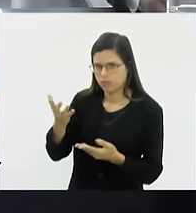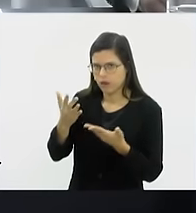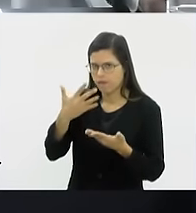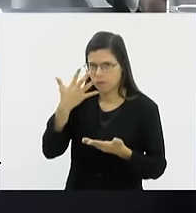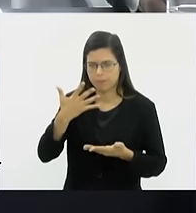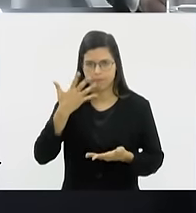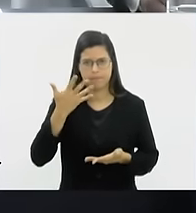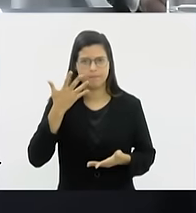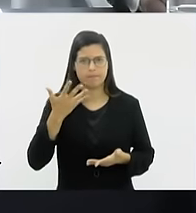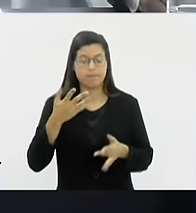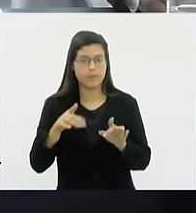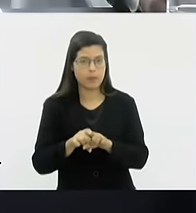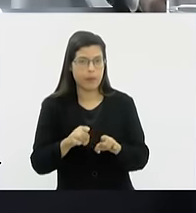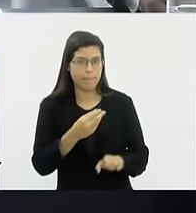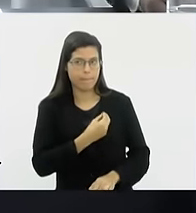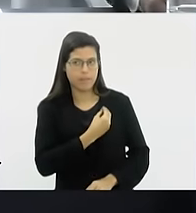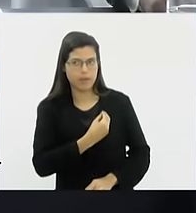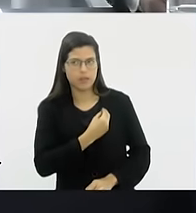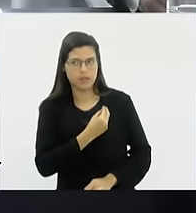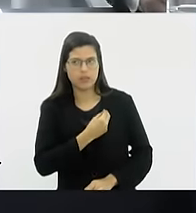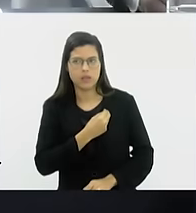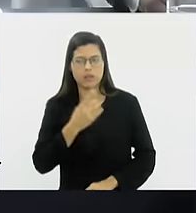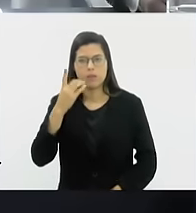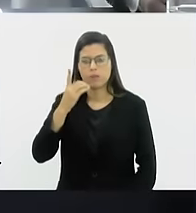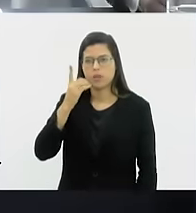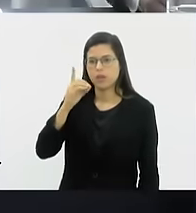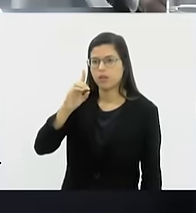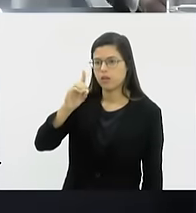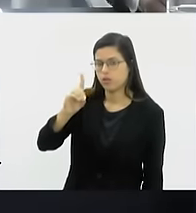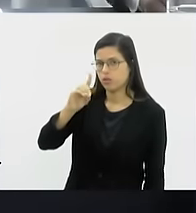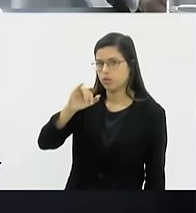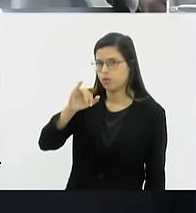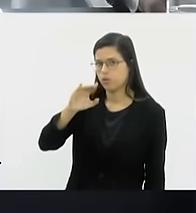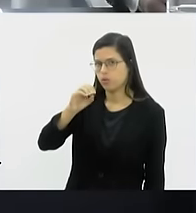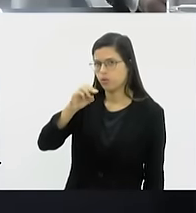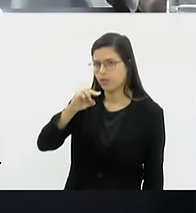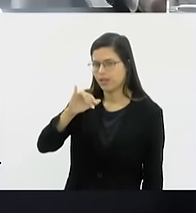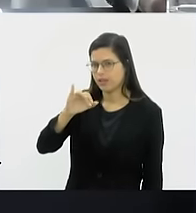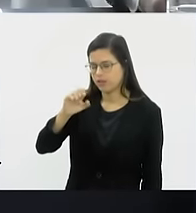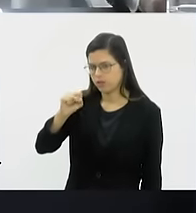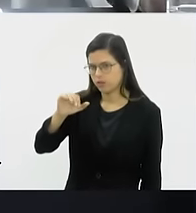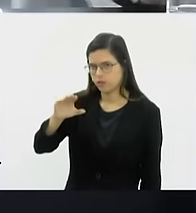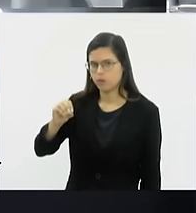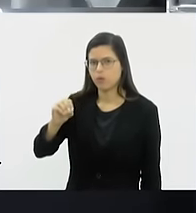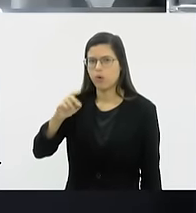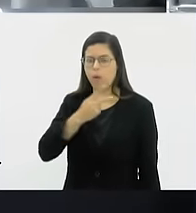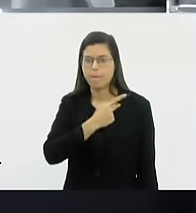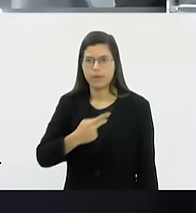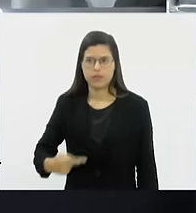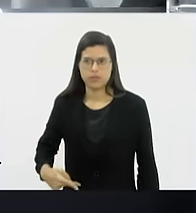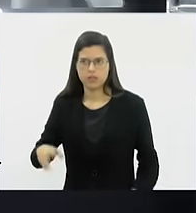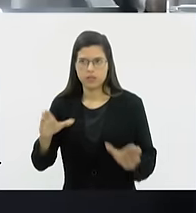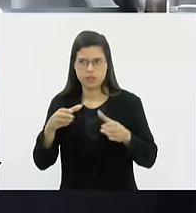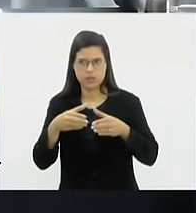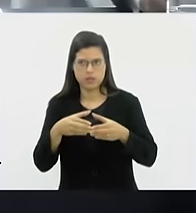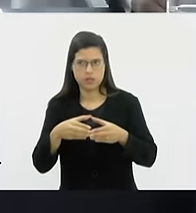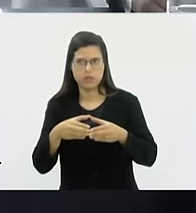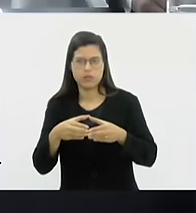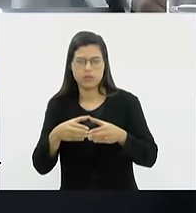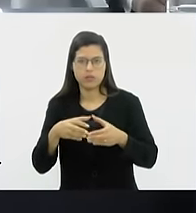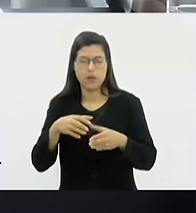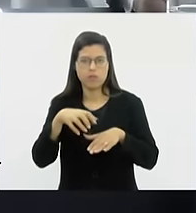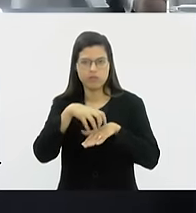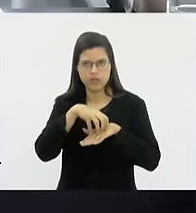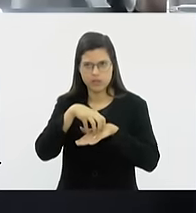também. Já falei aqui, citei o deputado Dionísio Lins, mas é o presidente da Comissão de Transporte